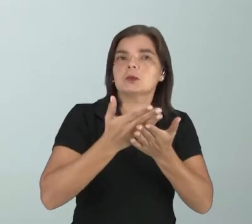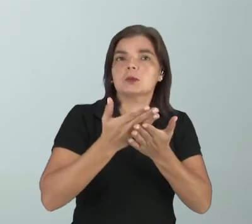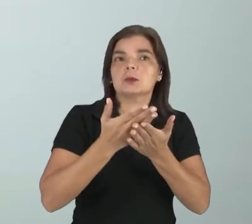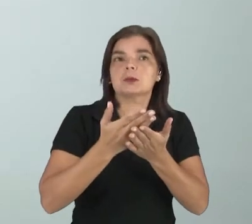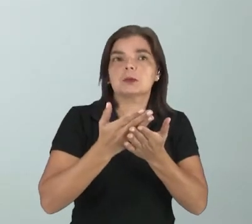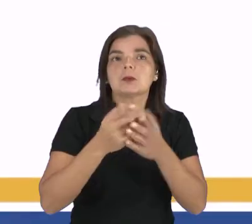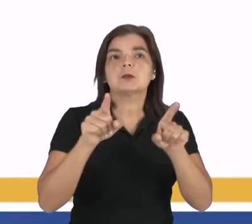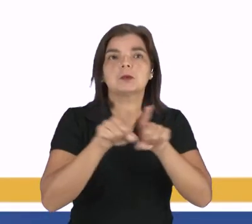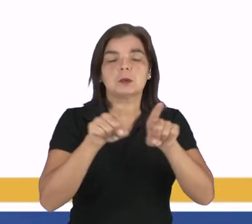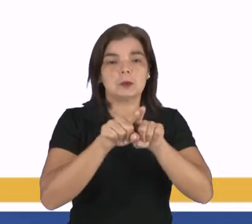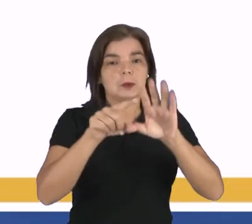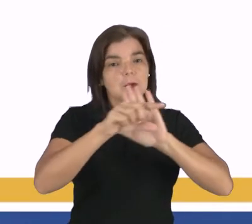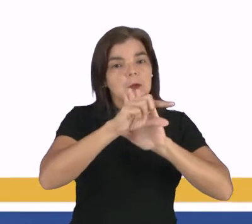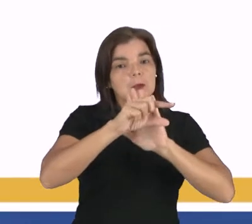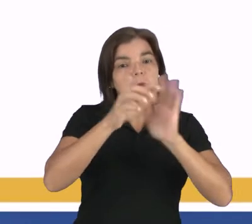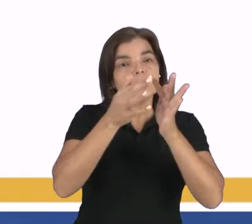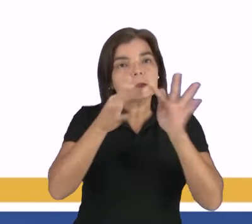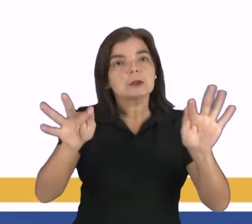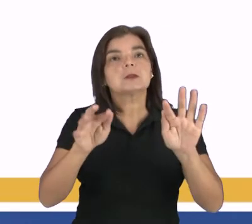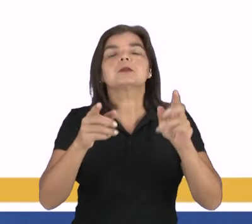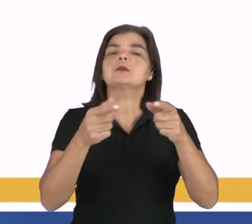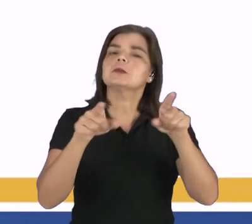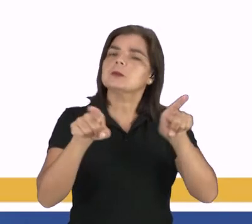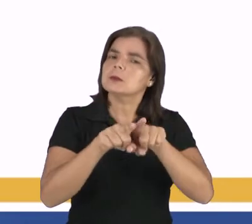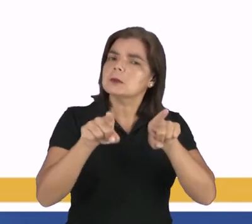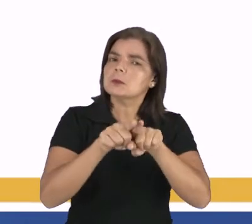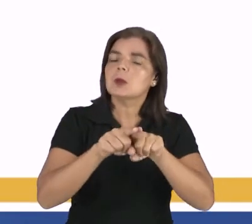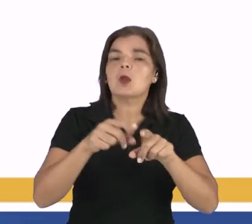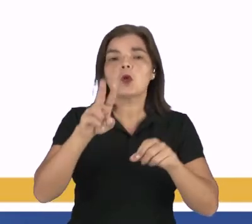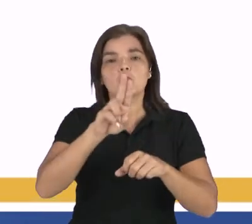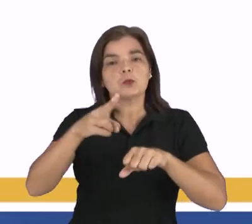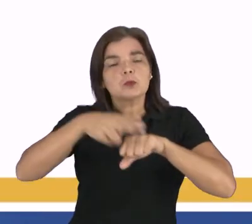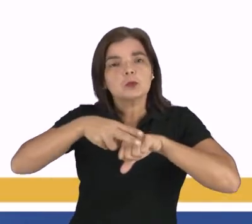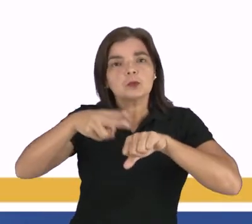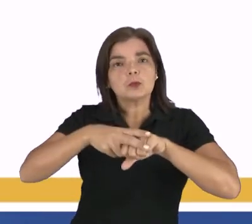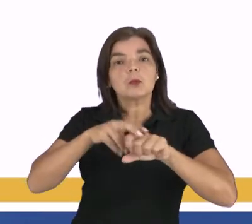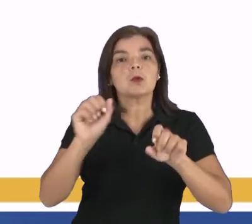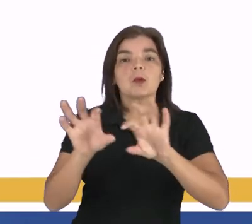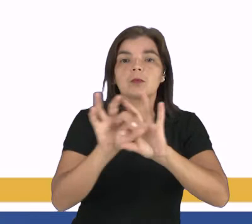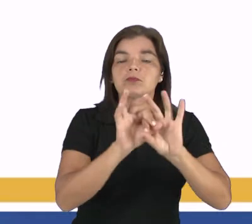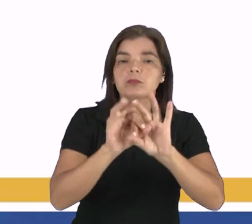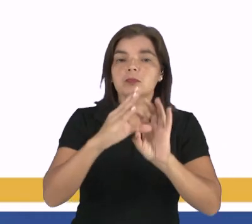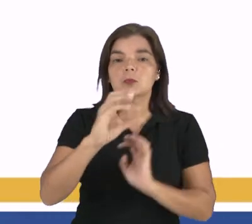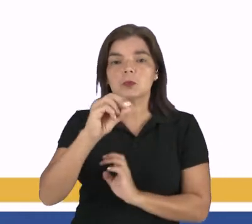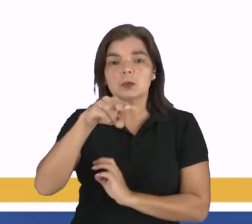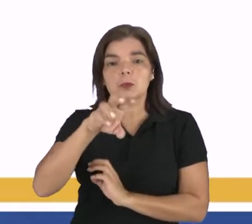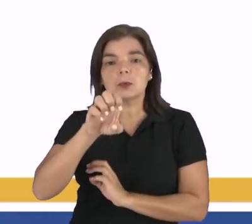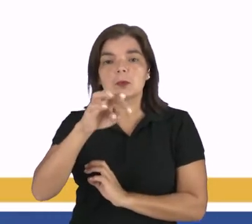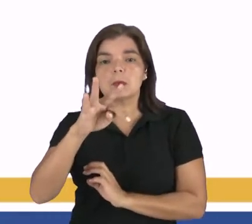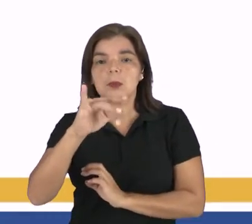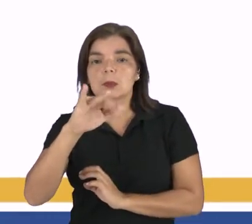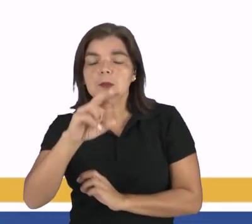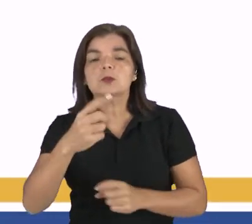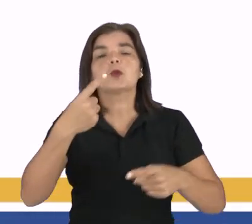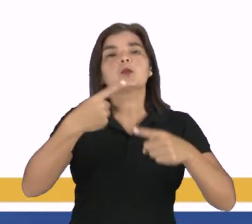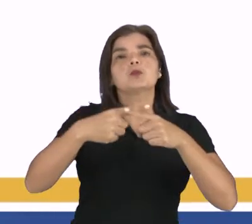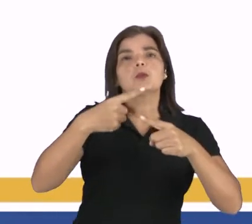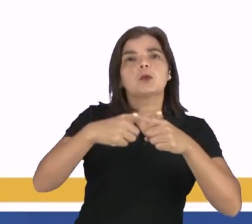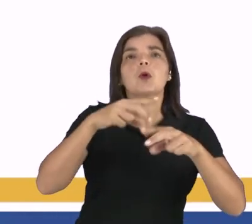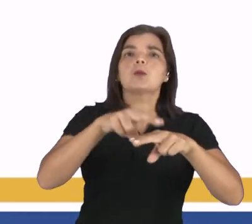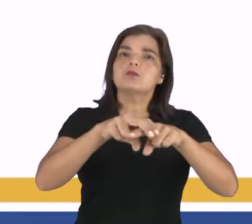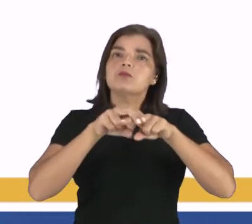enunciados, entre as orações e os períodos, você tem que usar aí os conectivos. Então, o porquê, o pois, por